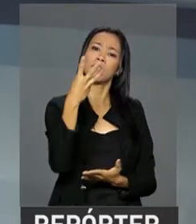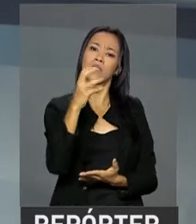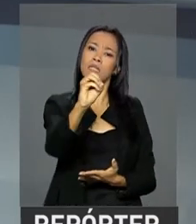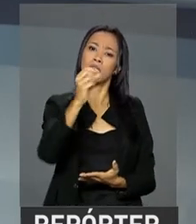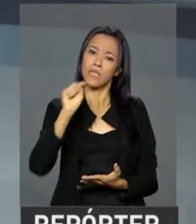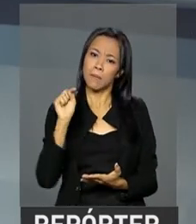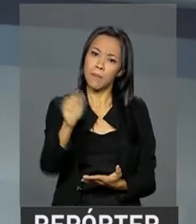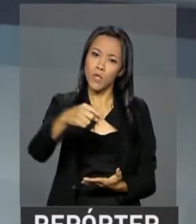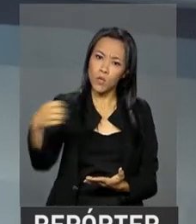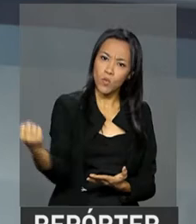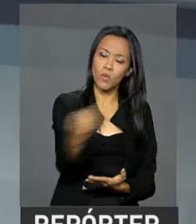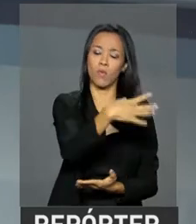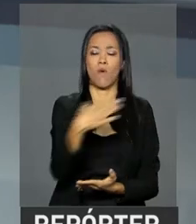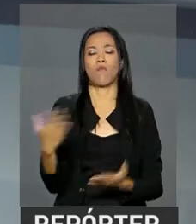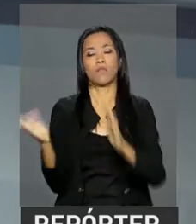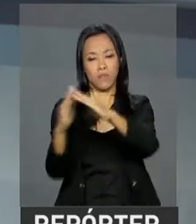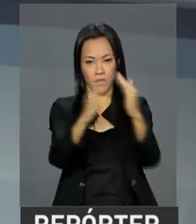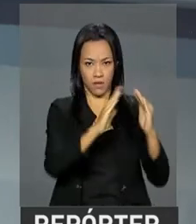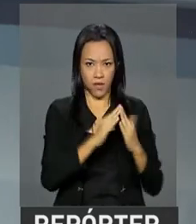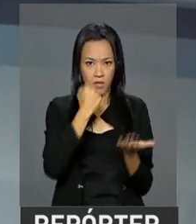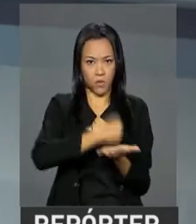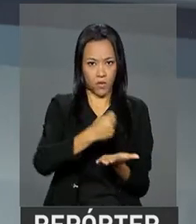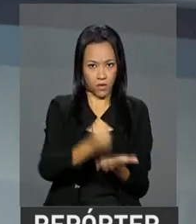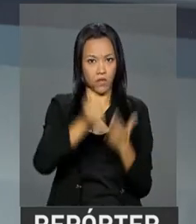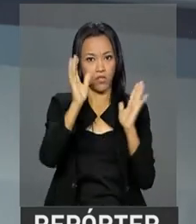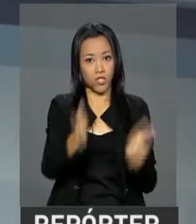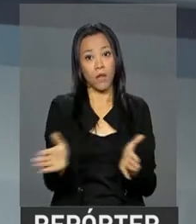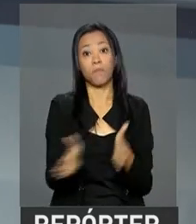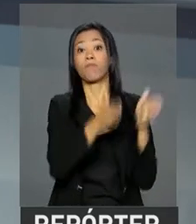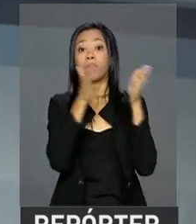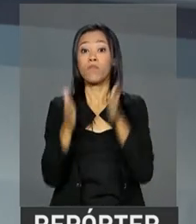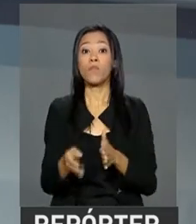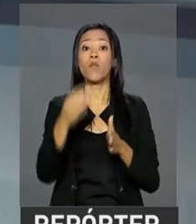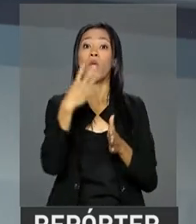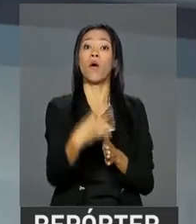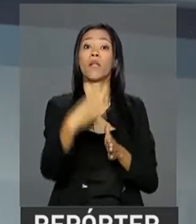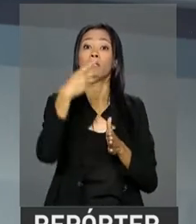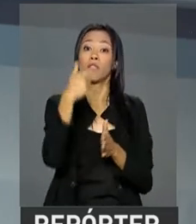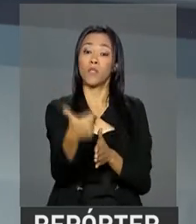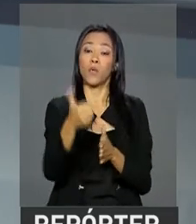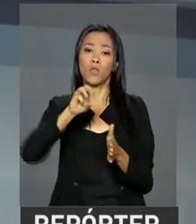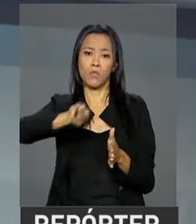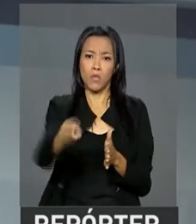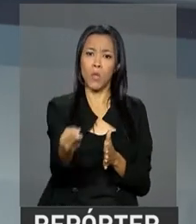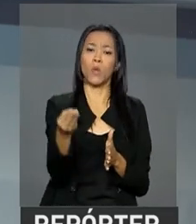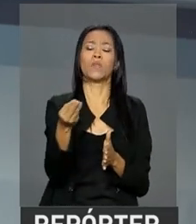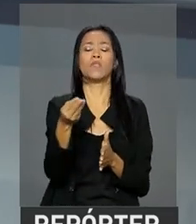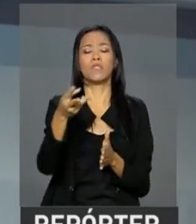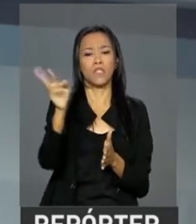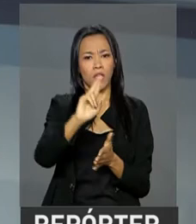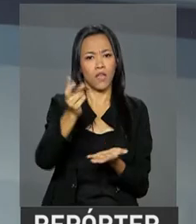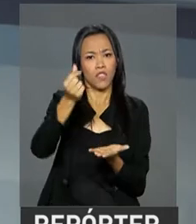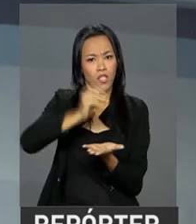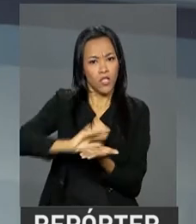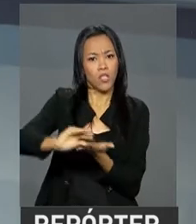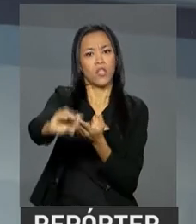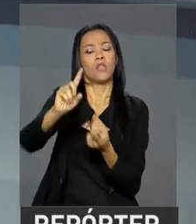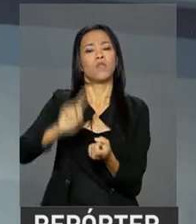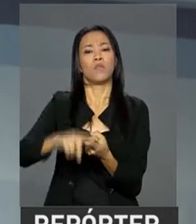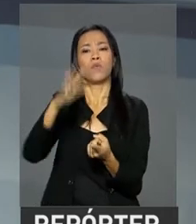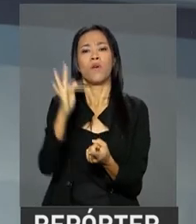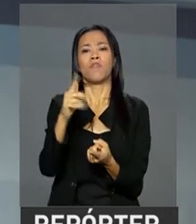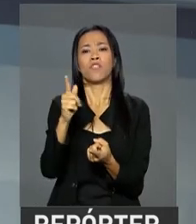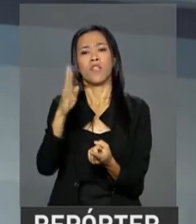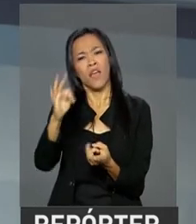330 mil novas unidades habitacionais. Foram 42 bilhões de reais de investimentos com recursos do OGU e do FGTS